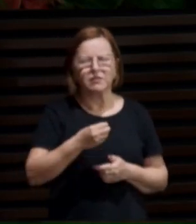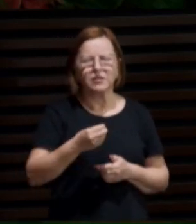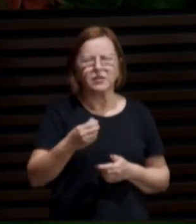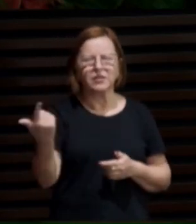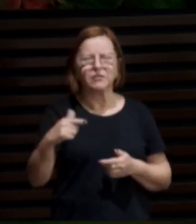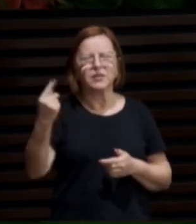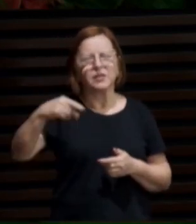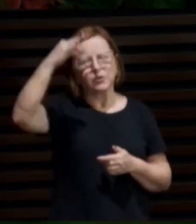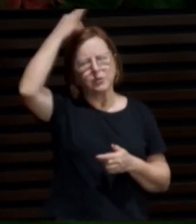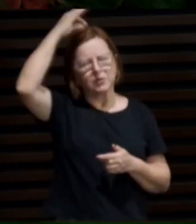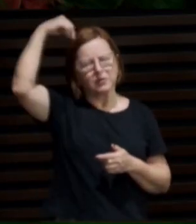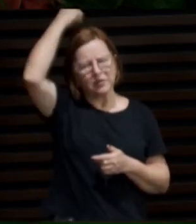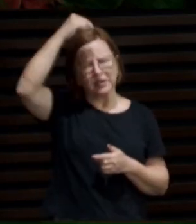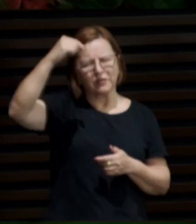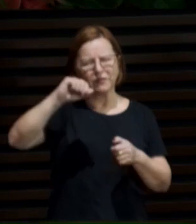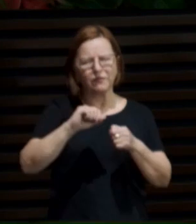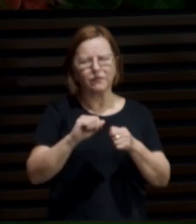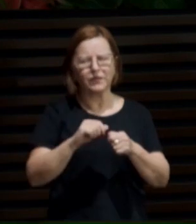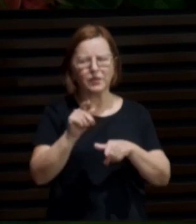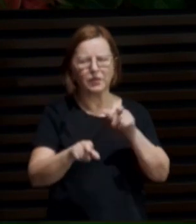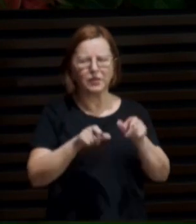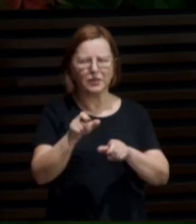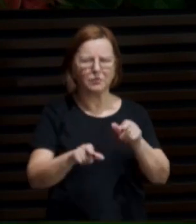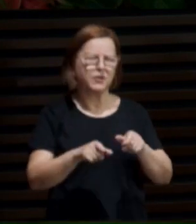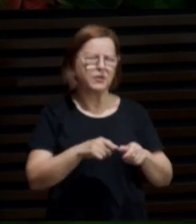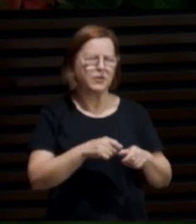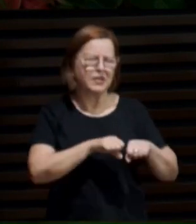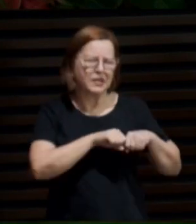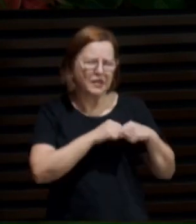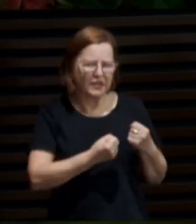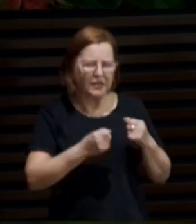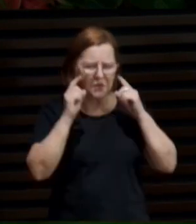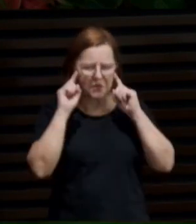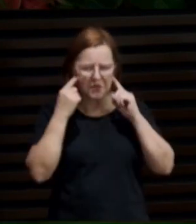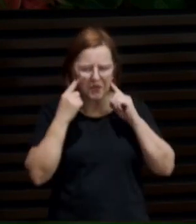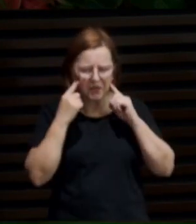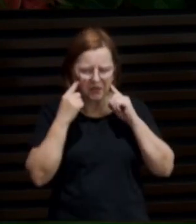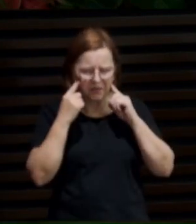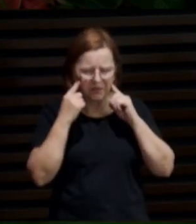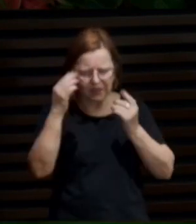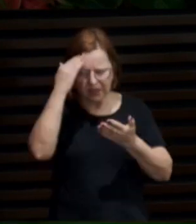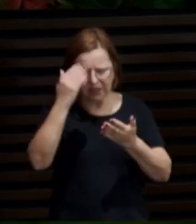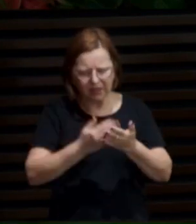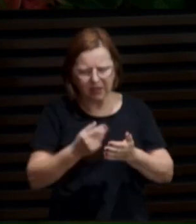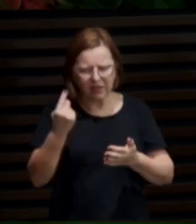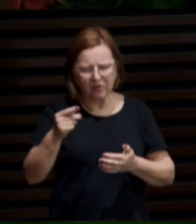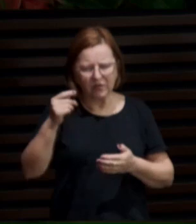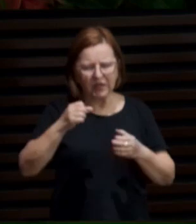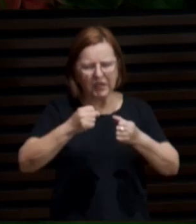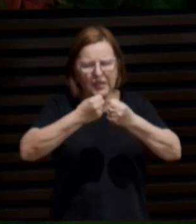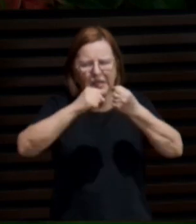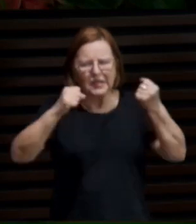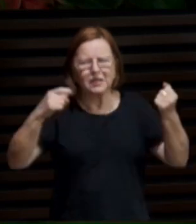quebrantamento, que os teus filhos possam chorar na tua presença, reconhecendo a tua grandeza, reconhecendo a tua graça e a tua